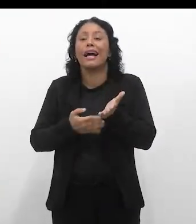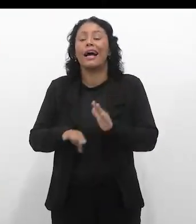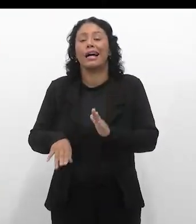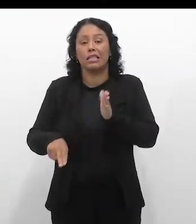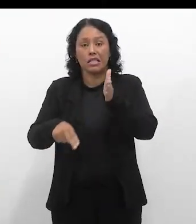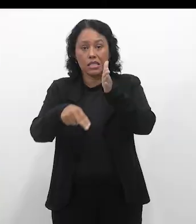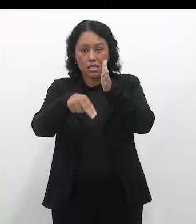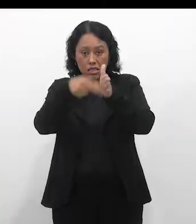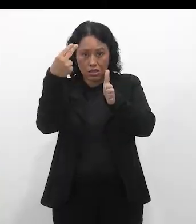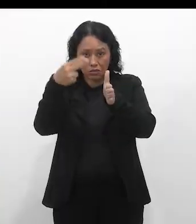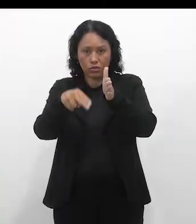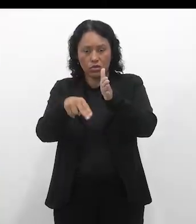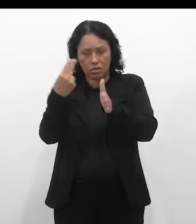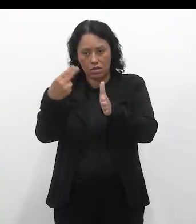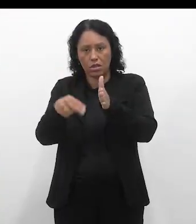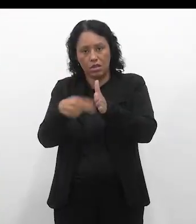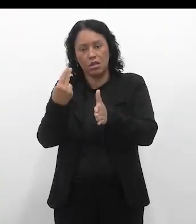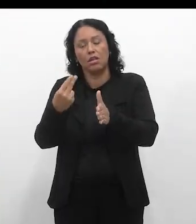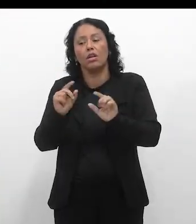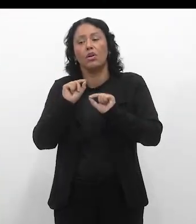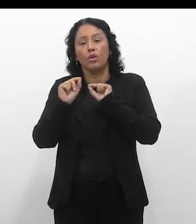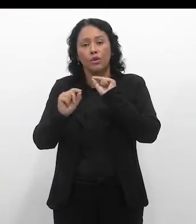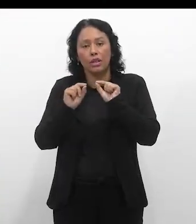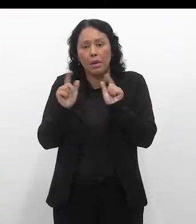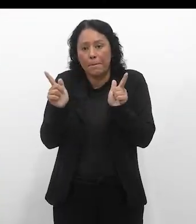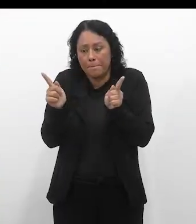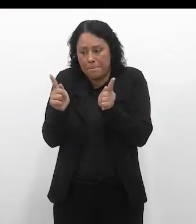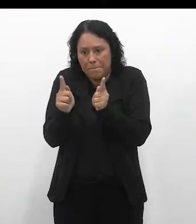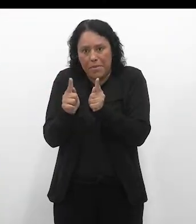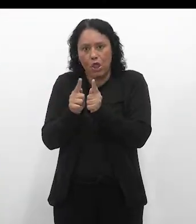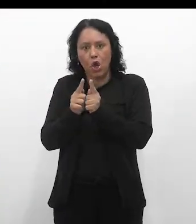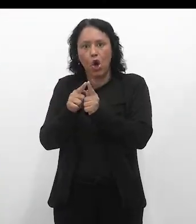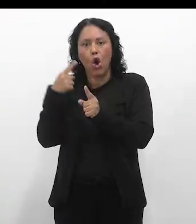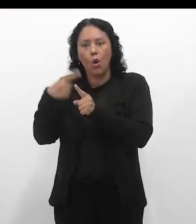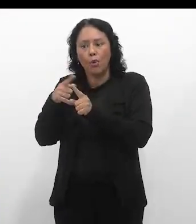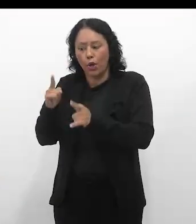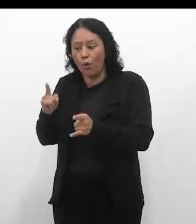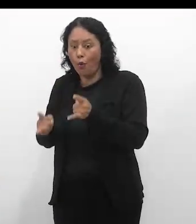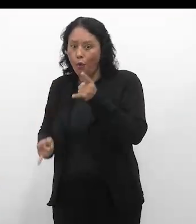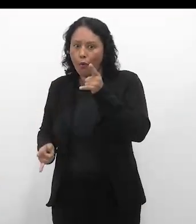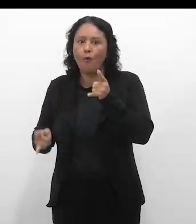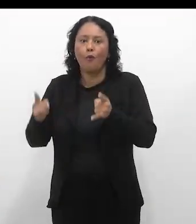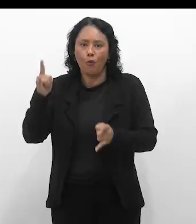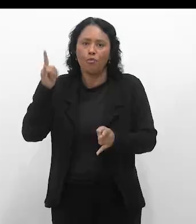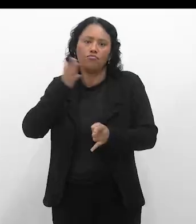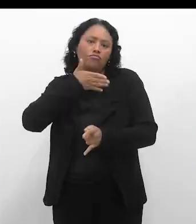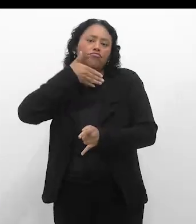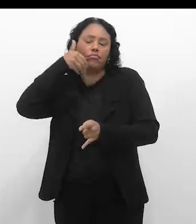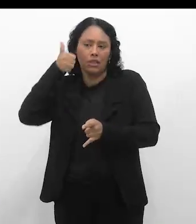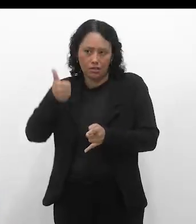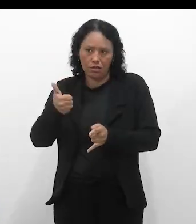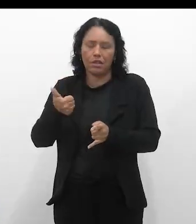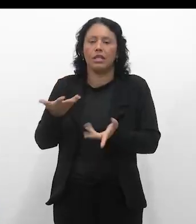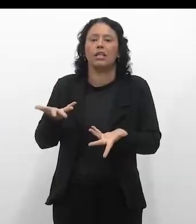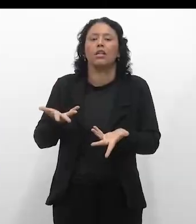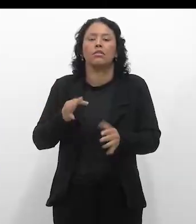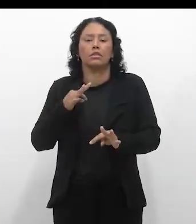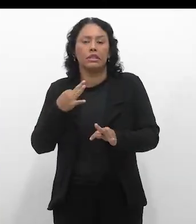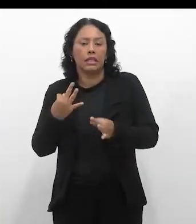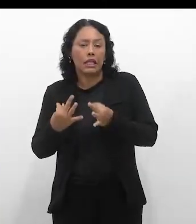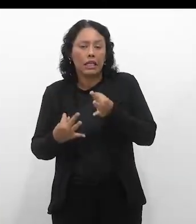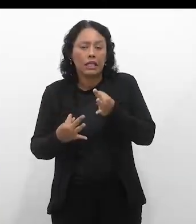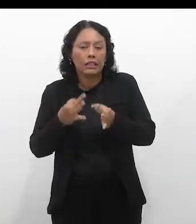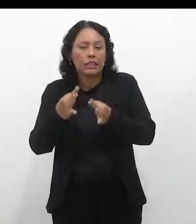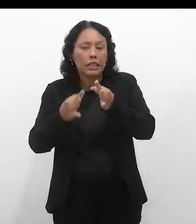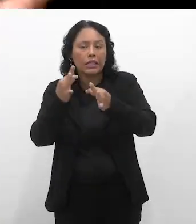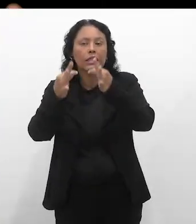cirurgia minimamente invasiva, ela permite que a mulher volte mais cedo para o trabalho, que ela tenha menos dor no pós-operatório, que a gente consiga tratar a